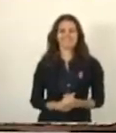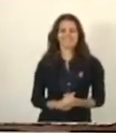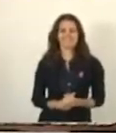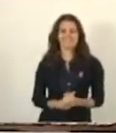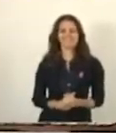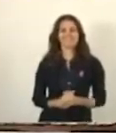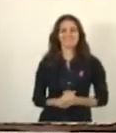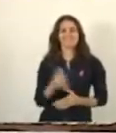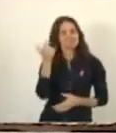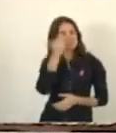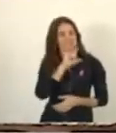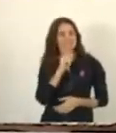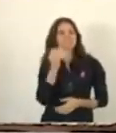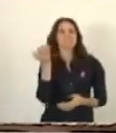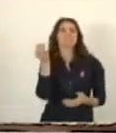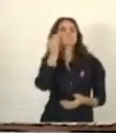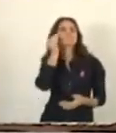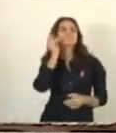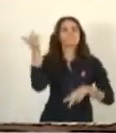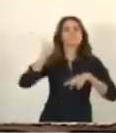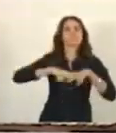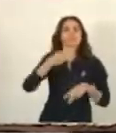mil, delegado Danilo.